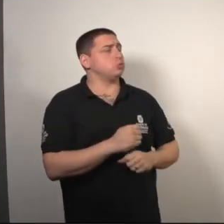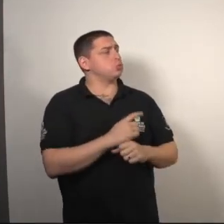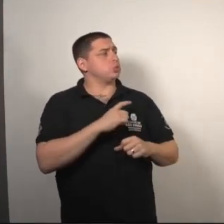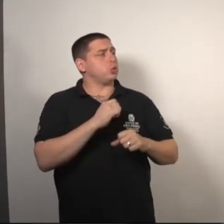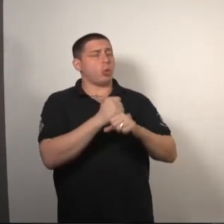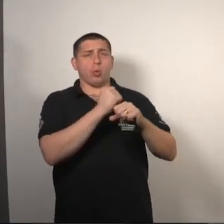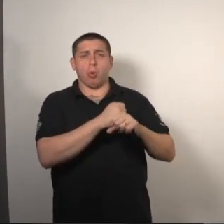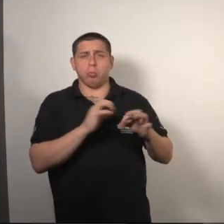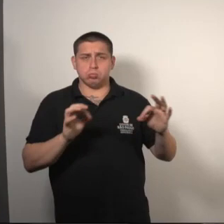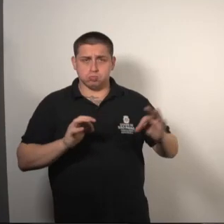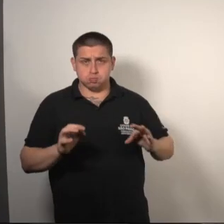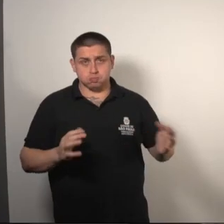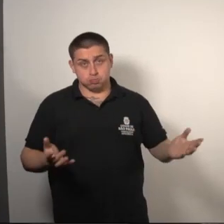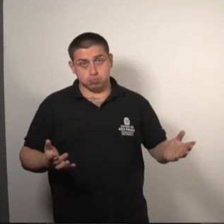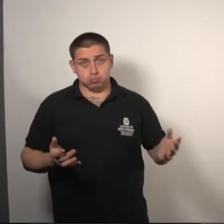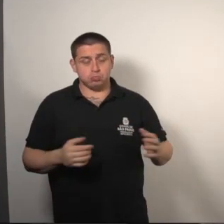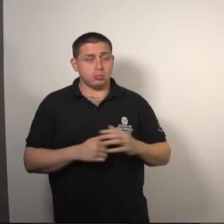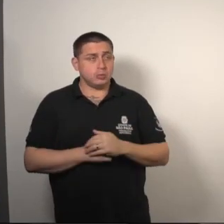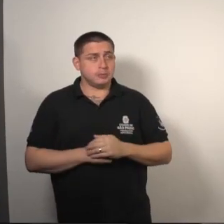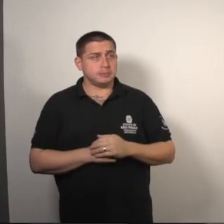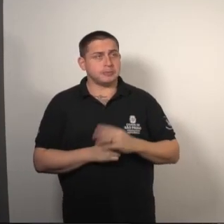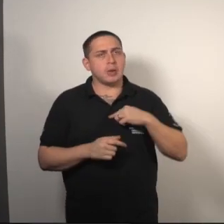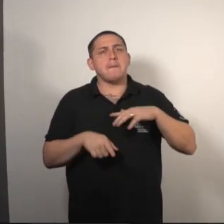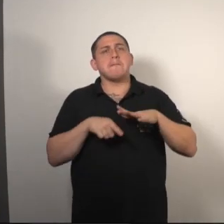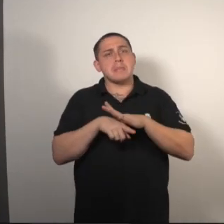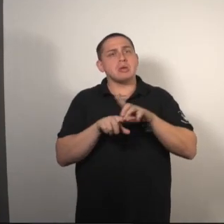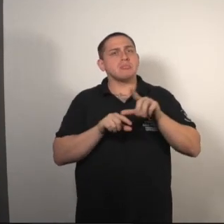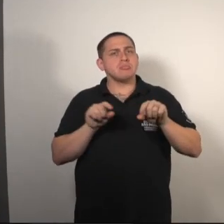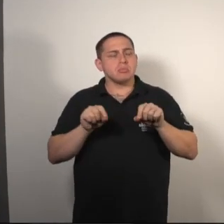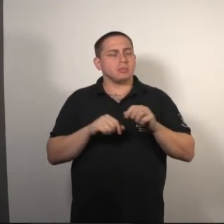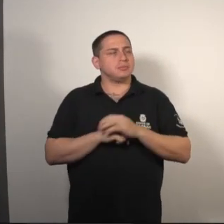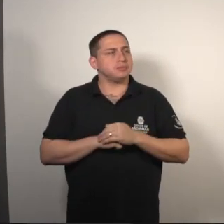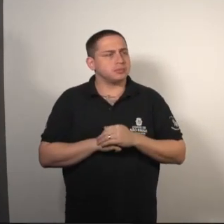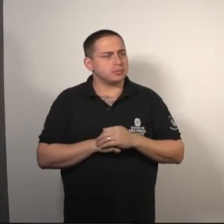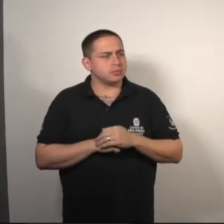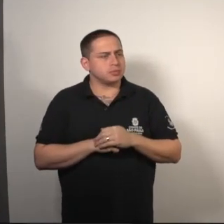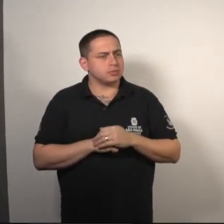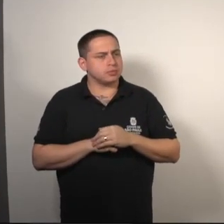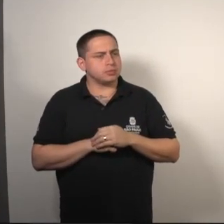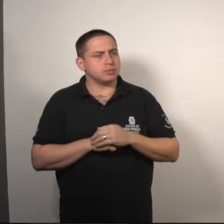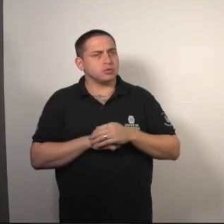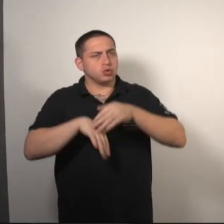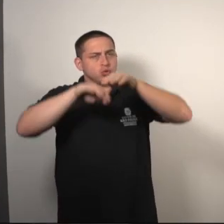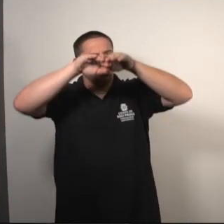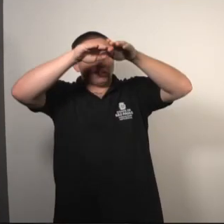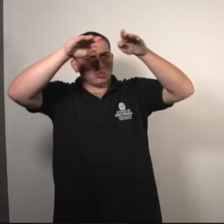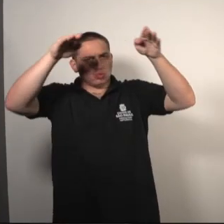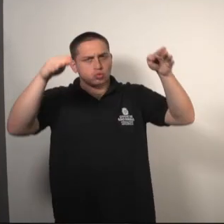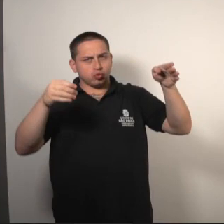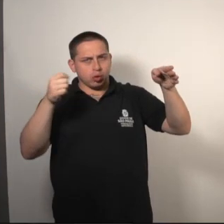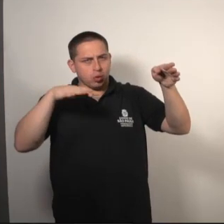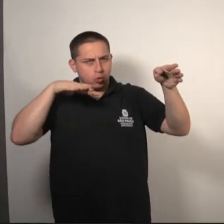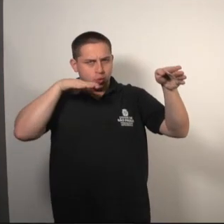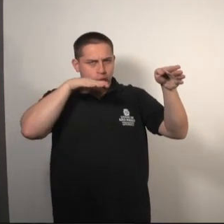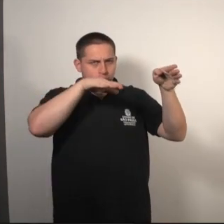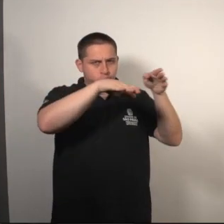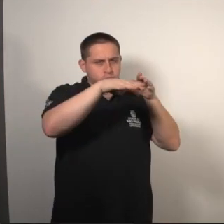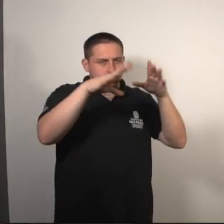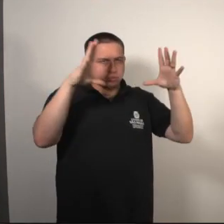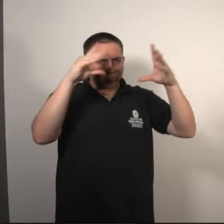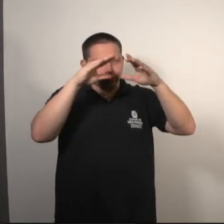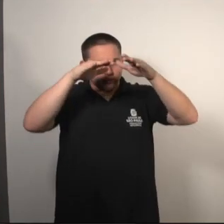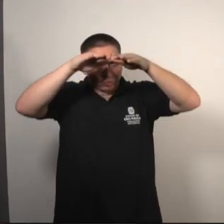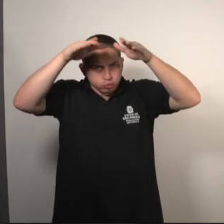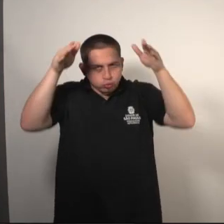Queria perguntar também sobre o processo de obras nos túneis, que é um processo que a gente está vendo bastante forte aqui na cidade. Qual